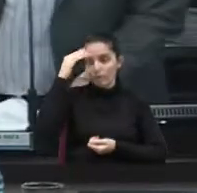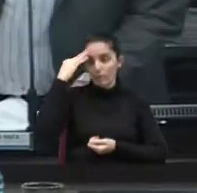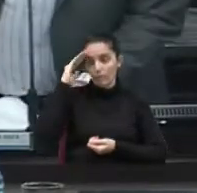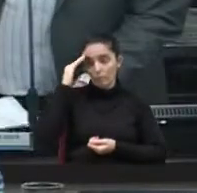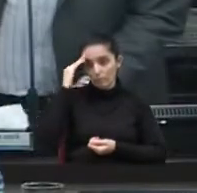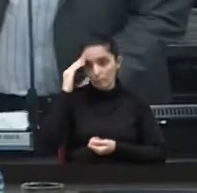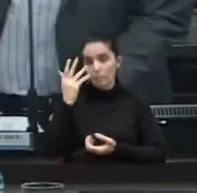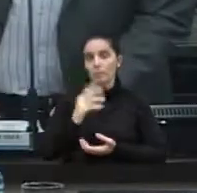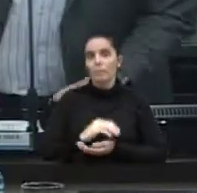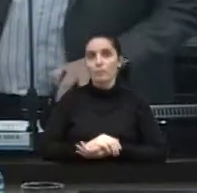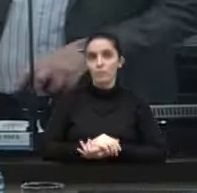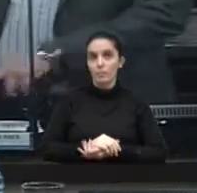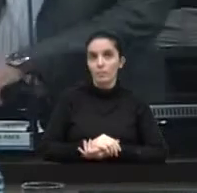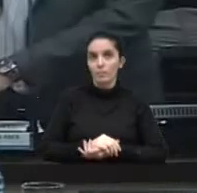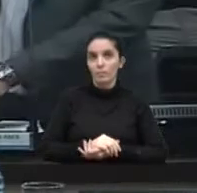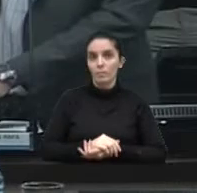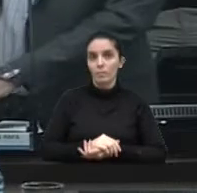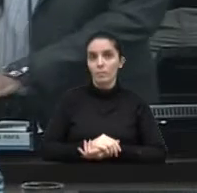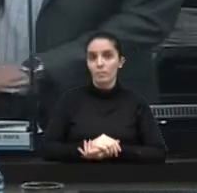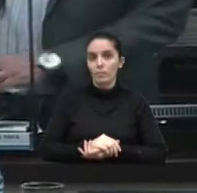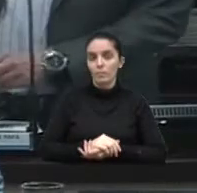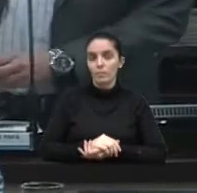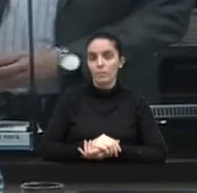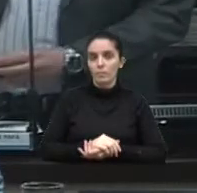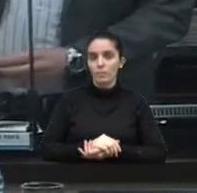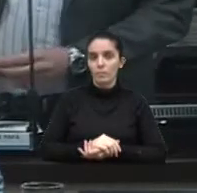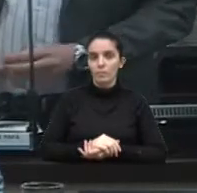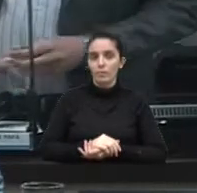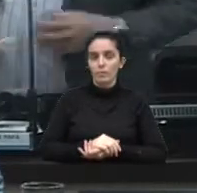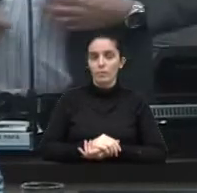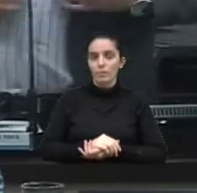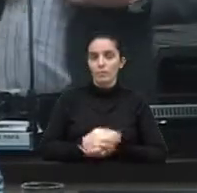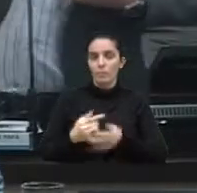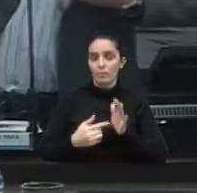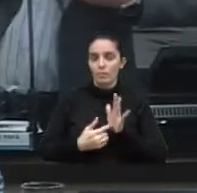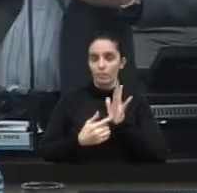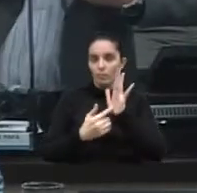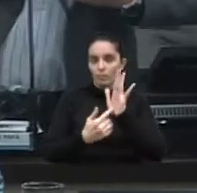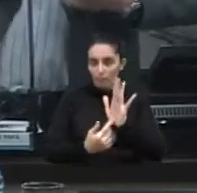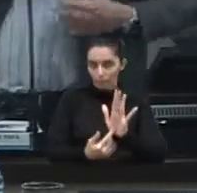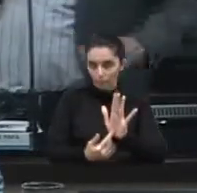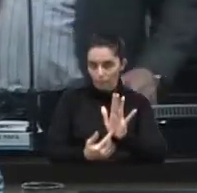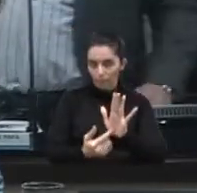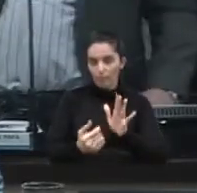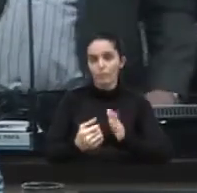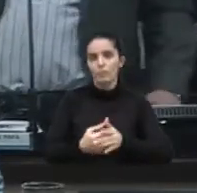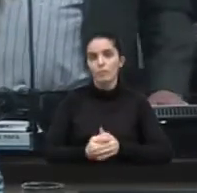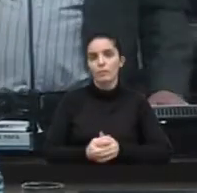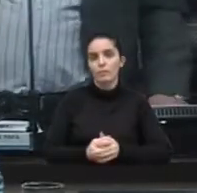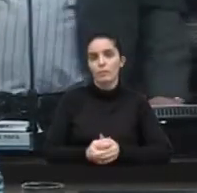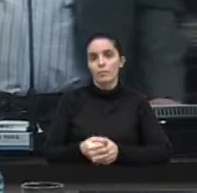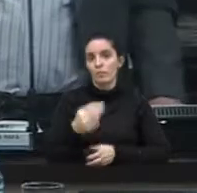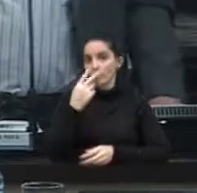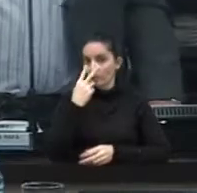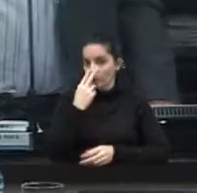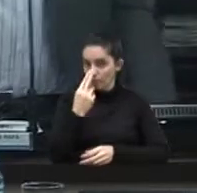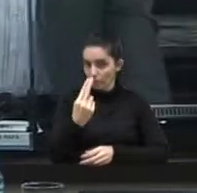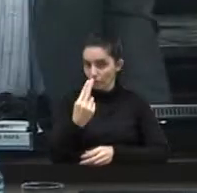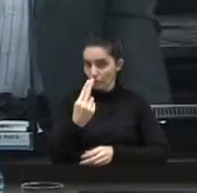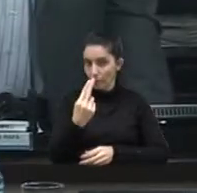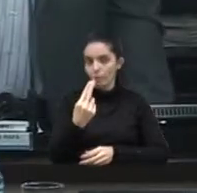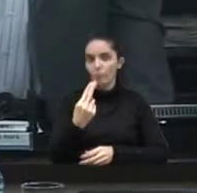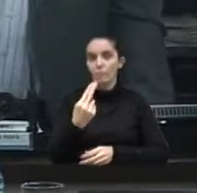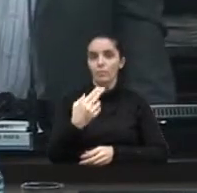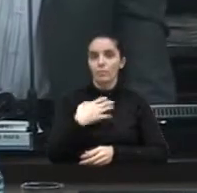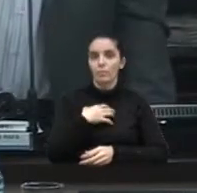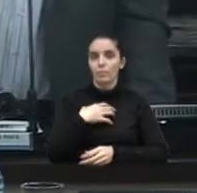fato, muitas vezes a forma com que é veiculada a matéria nos traz a impressão e a sensação de que a temática de